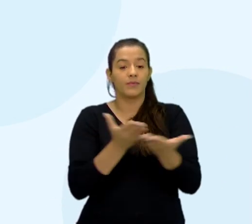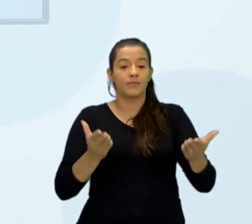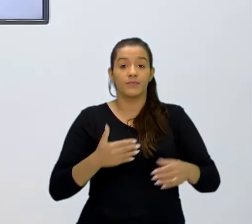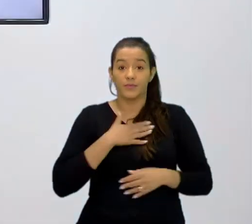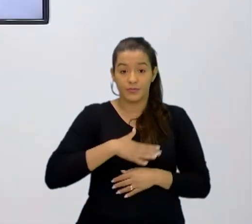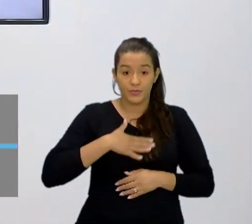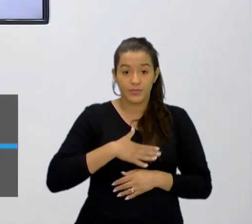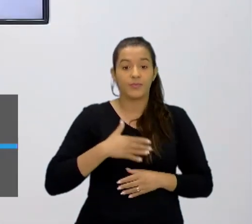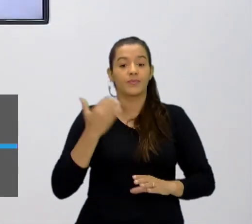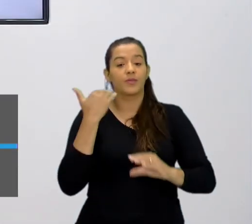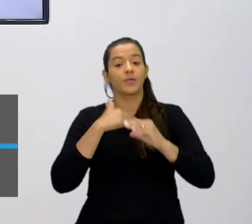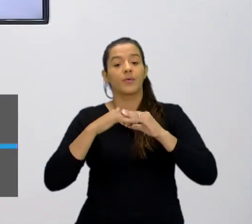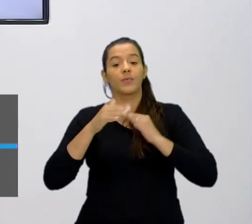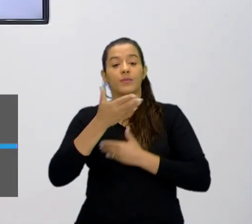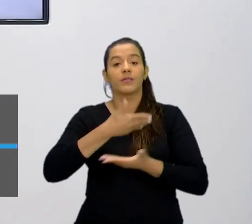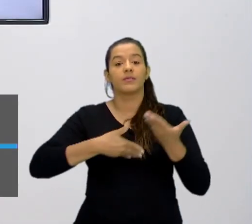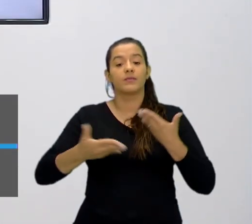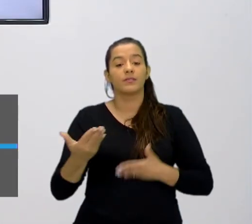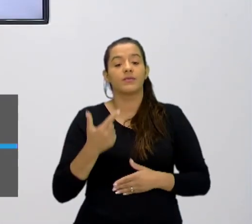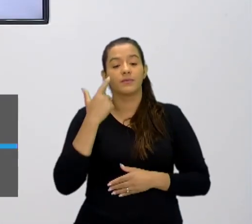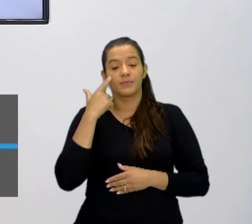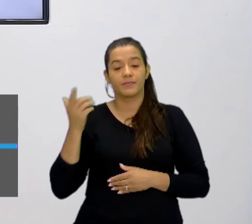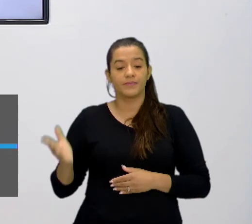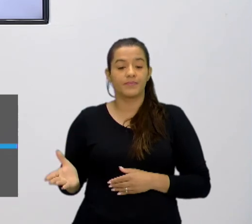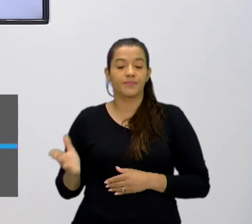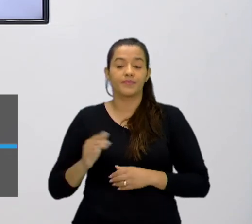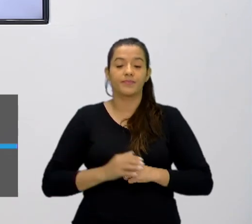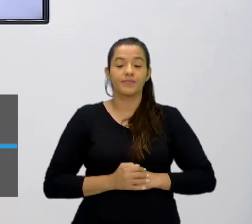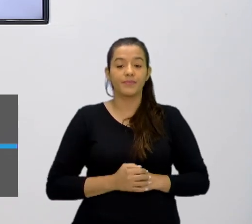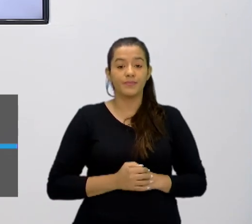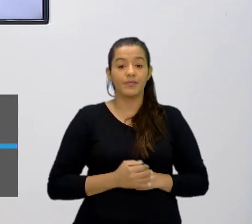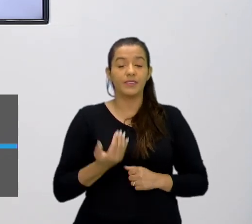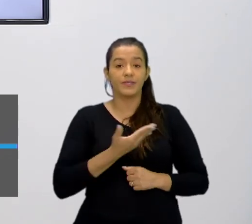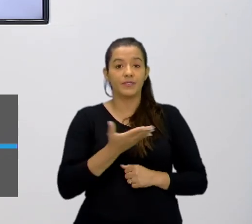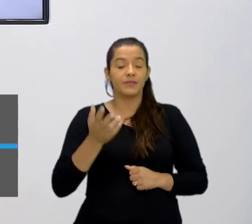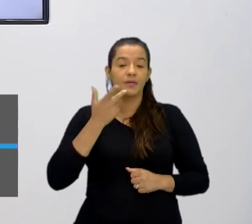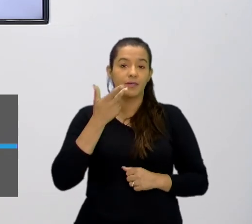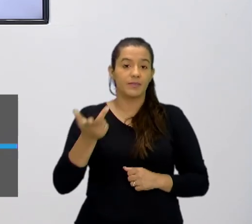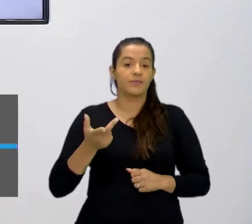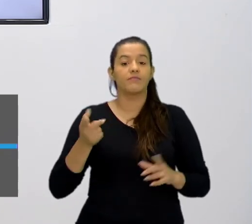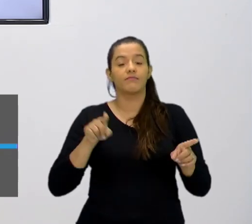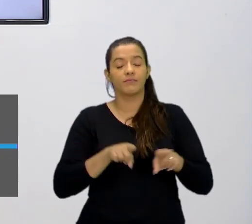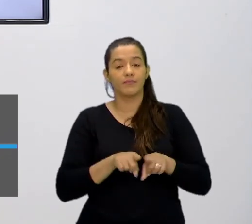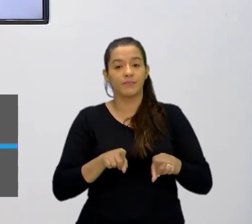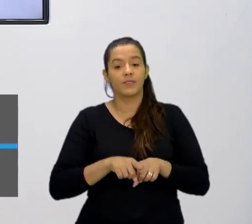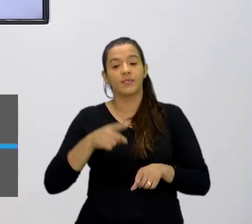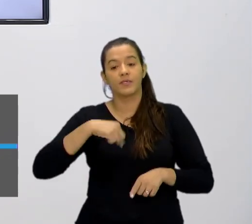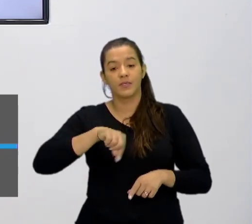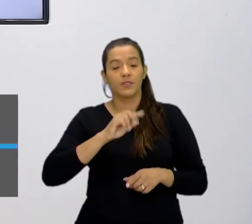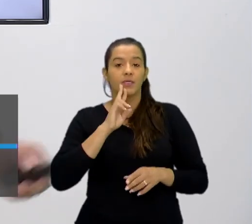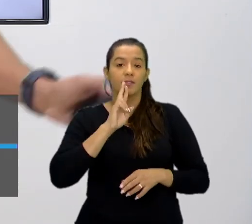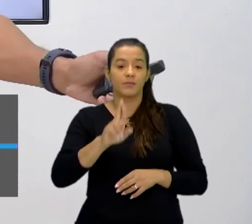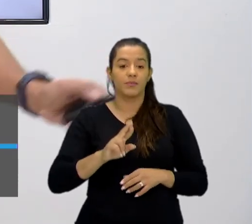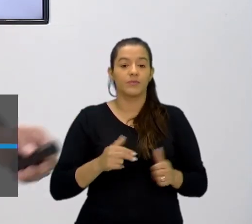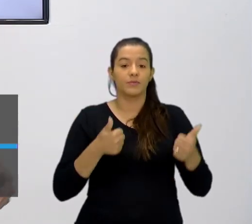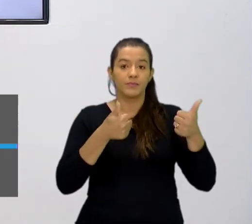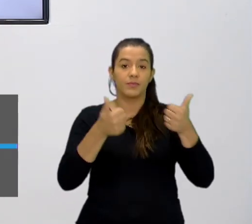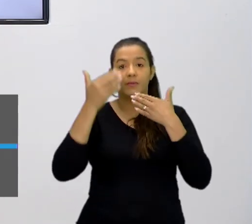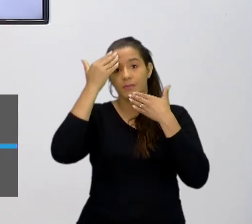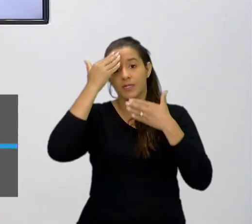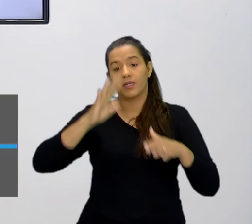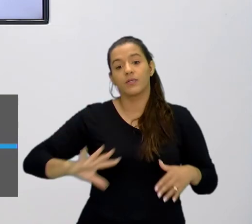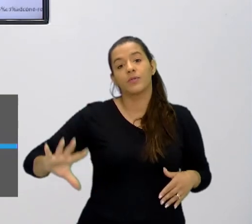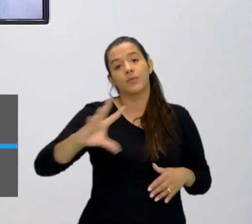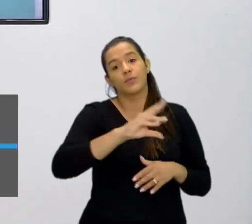Gostou? Compartilha a nossa aula, tá? Osmar.cmsp. Se tiver algum recadinho aí, manda para a gente também que a gente responde. Obrigado a toda a equipe de